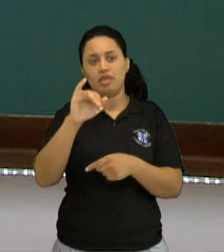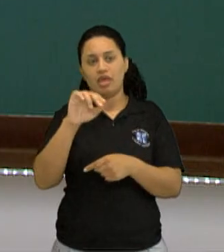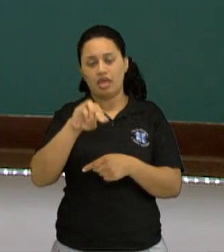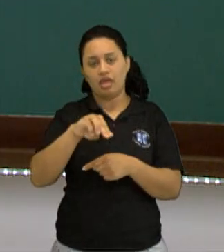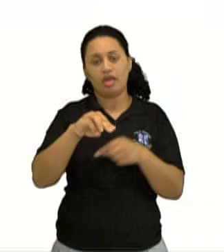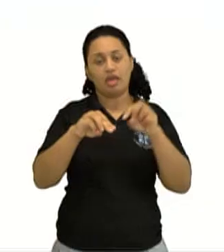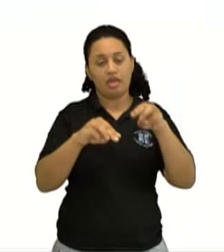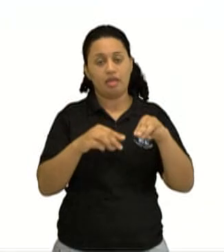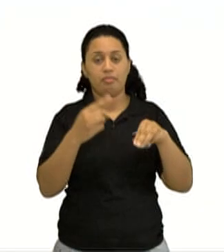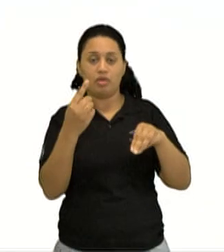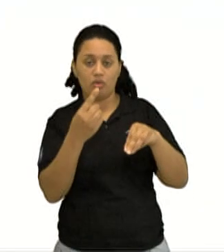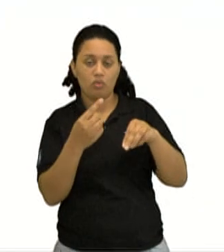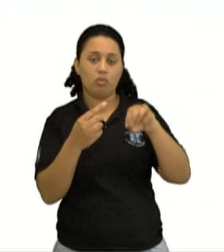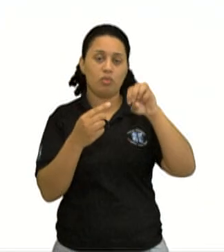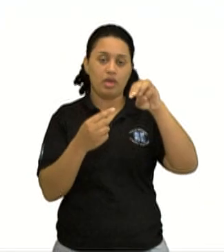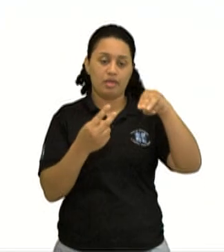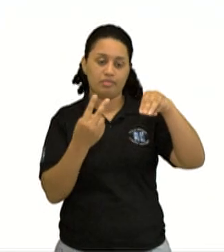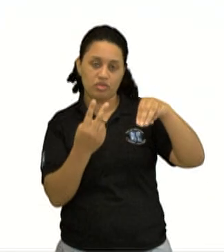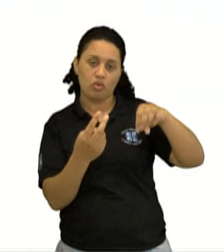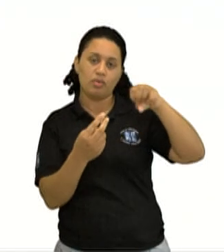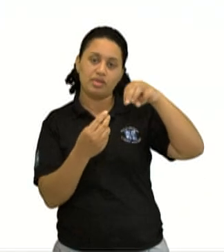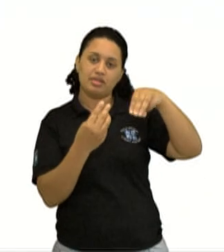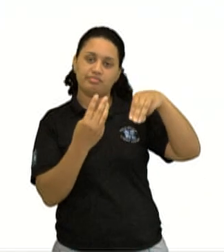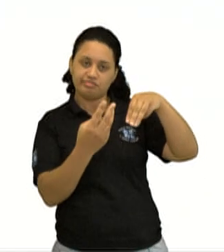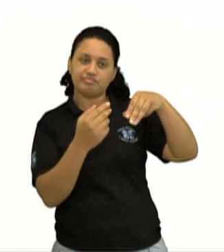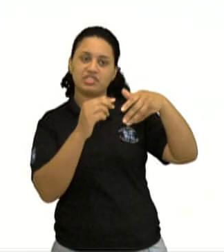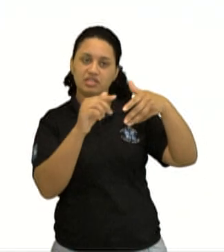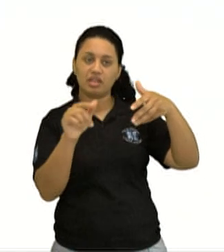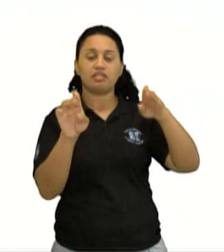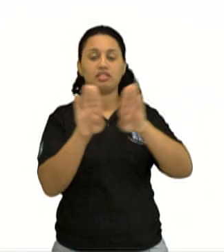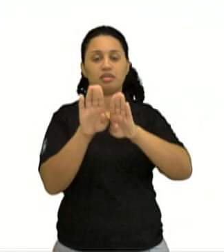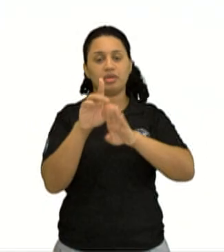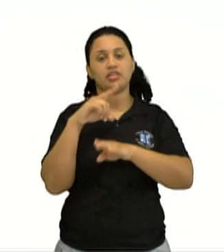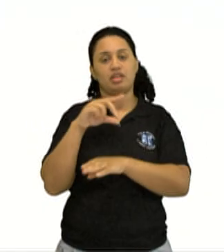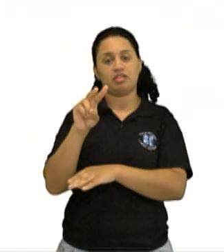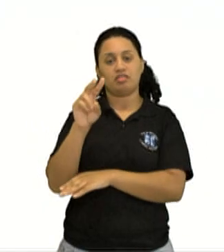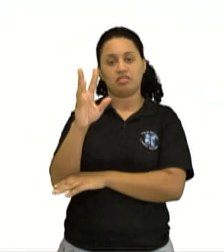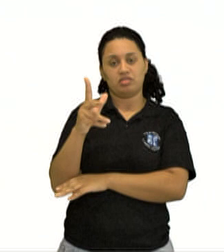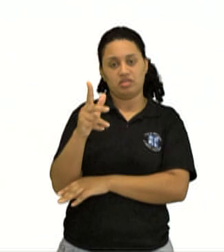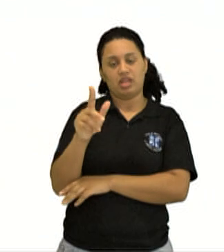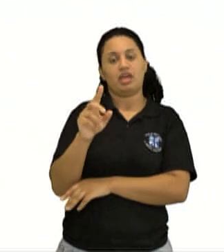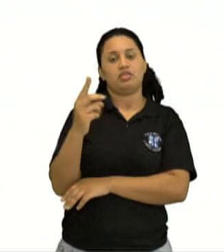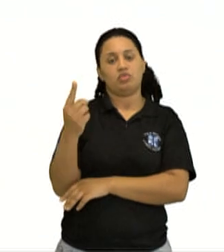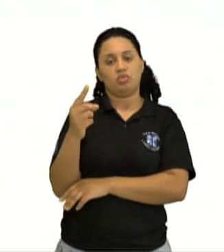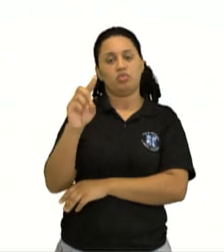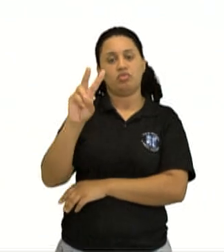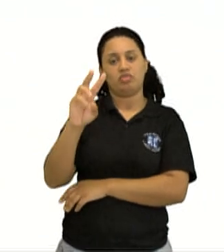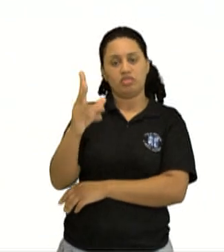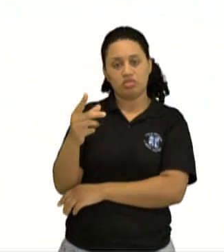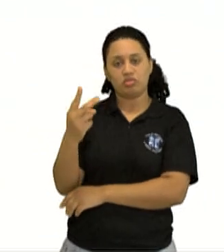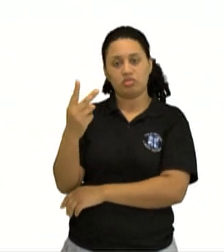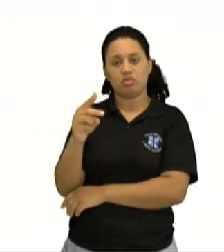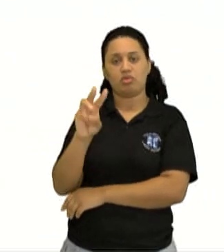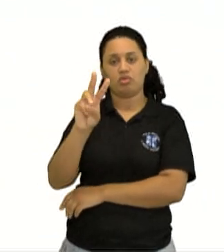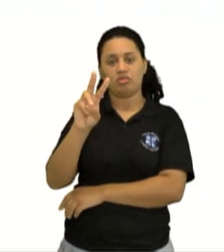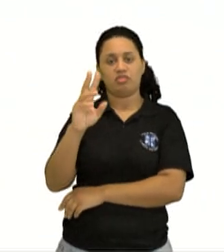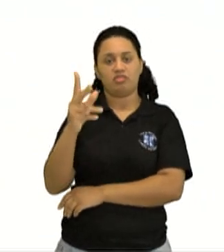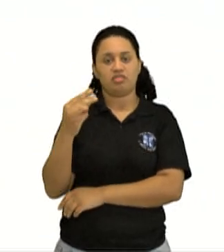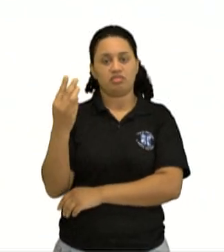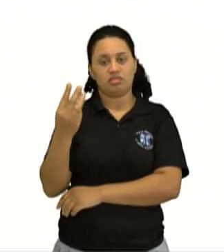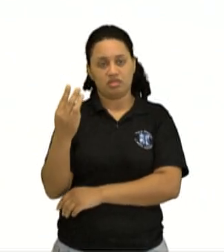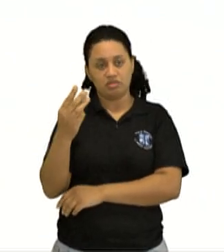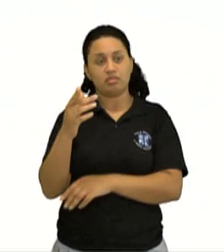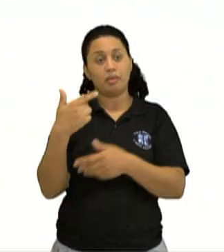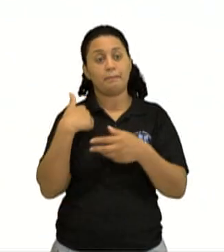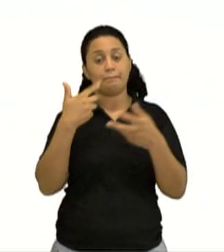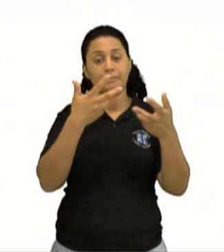suas respectivas velocidades V1, V2 e V3, podemos representar a quantidade de movimento Q do sistema. Perceba que aqui o Q está